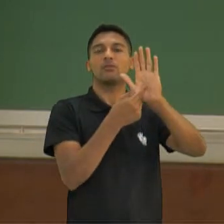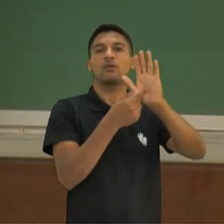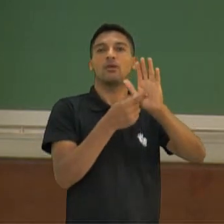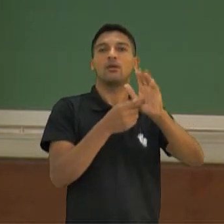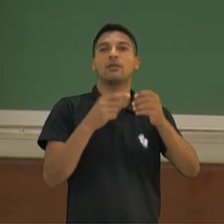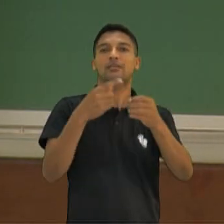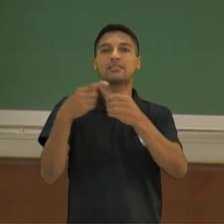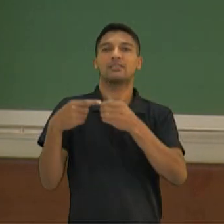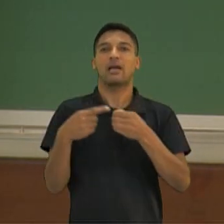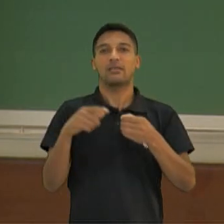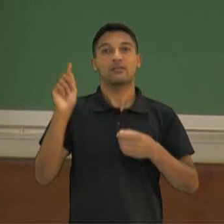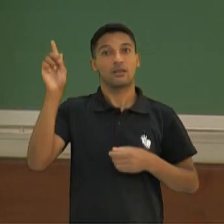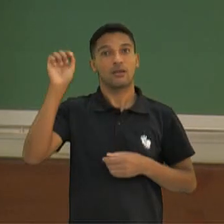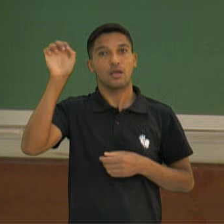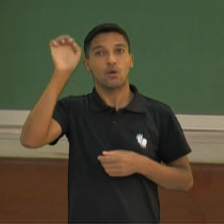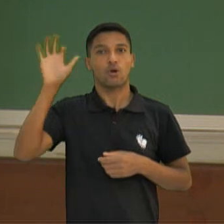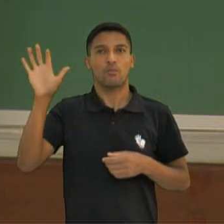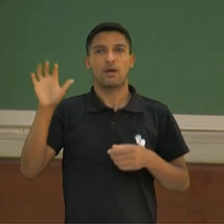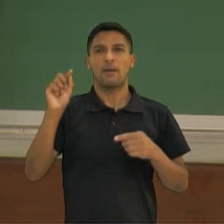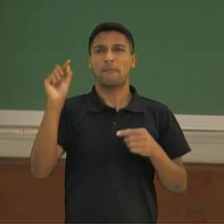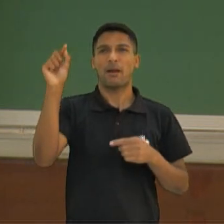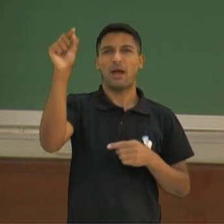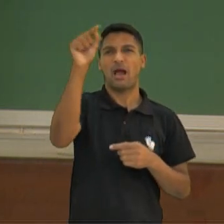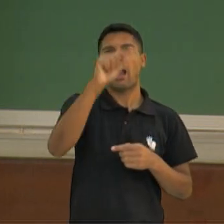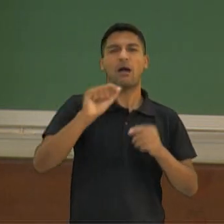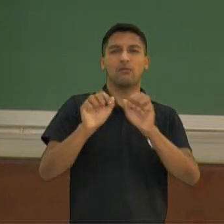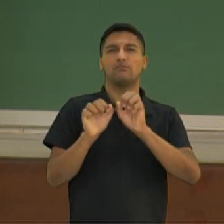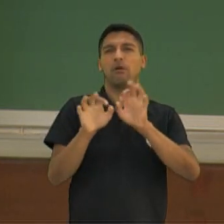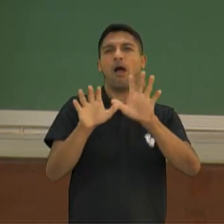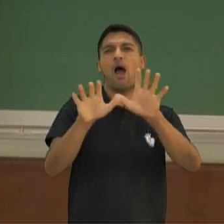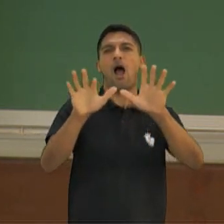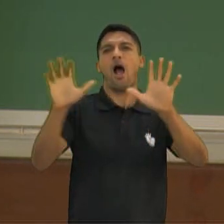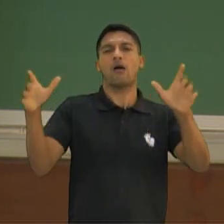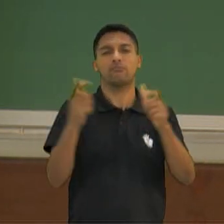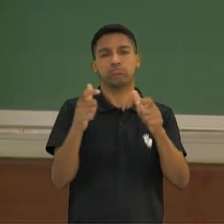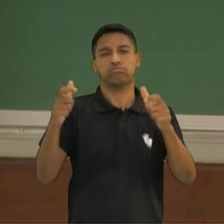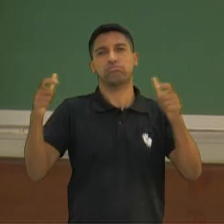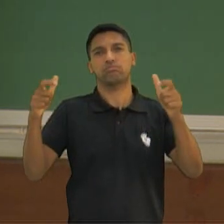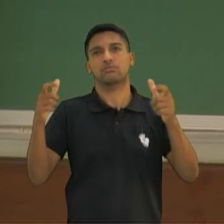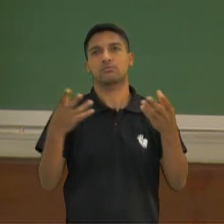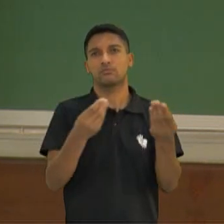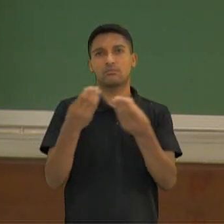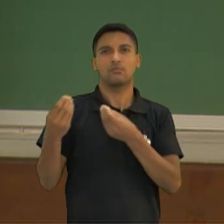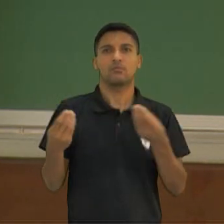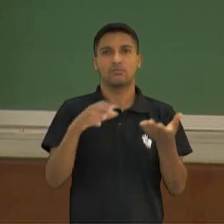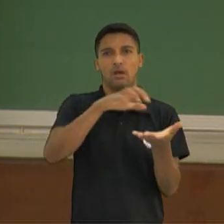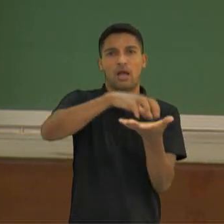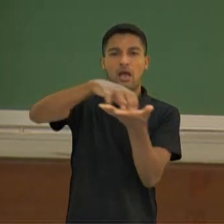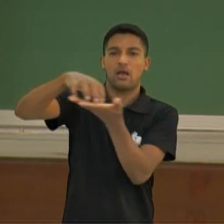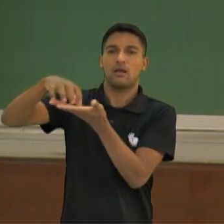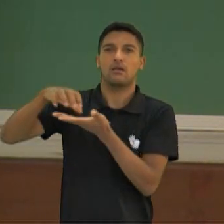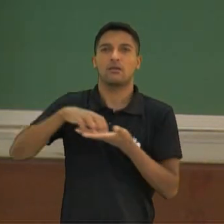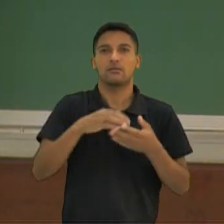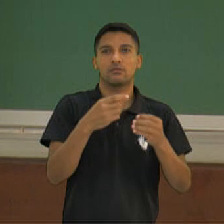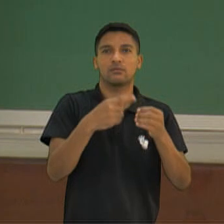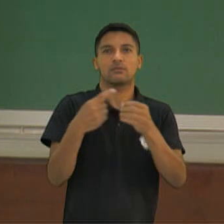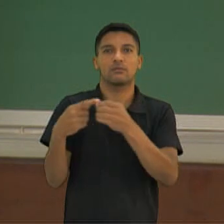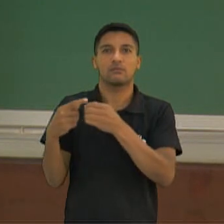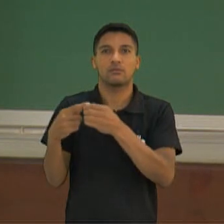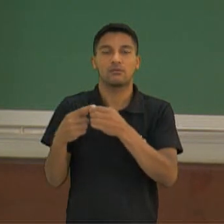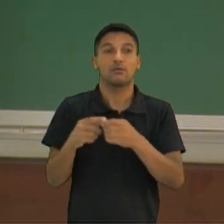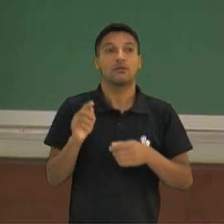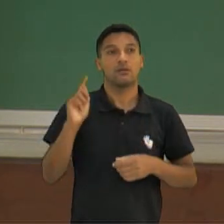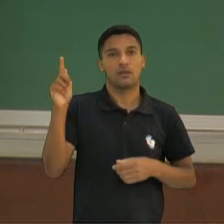ignorado, em 2006, né, já um segundo alerta aí importante para a Europa, mostra que muitos dos problemas ambientais da Europa são provocados